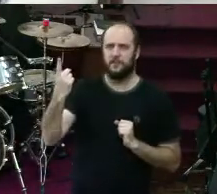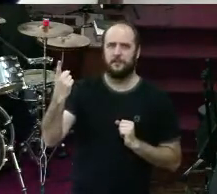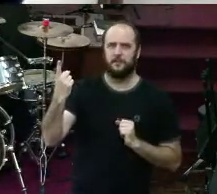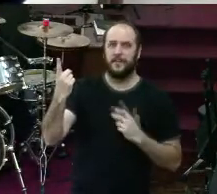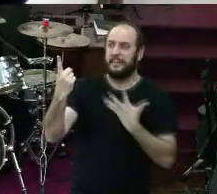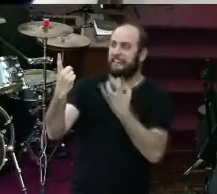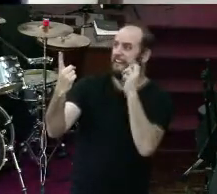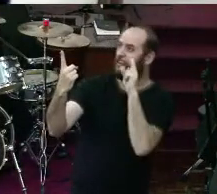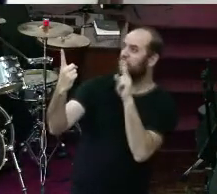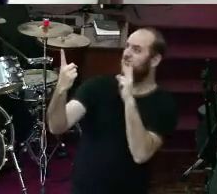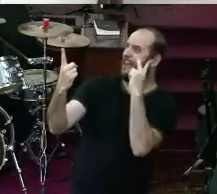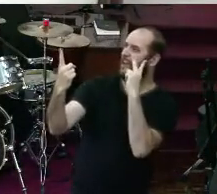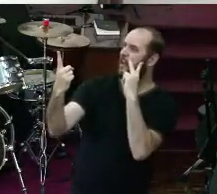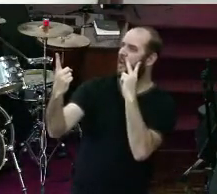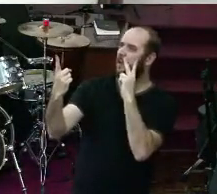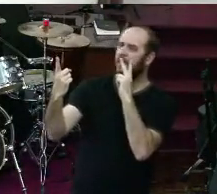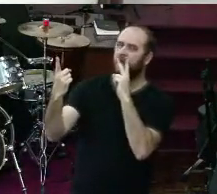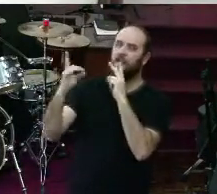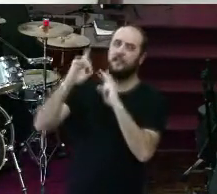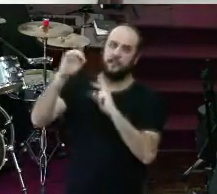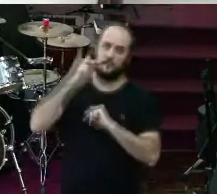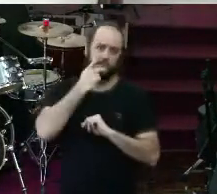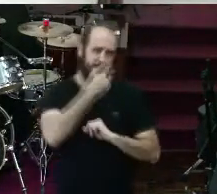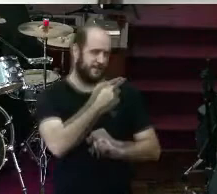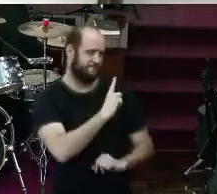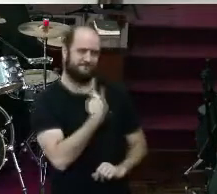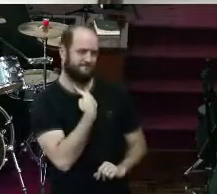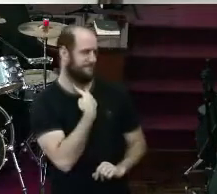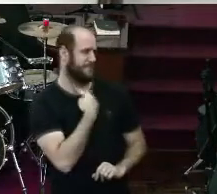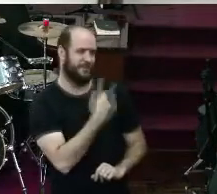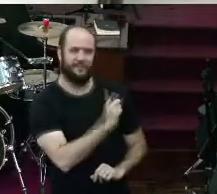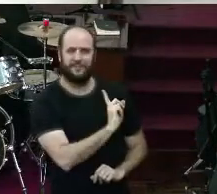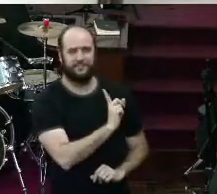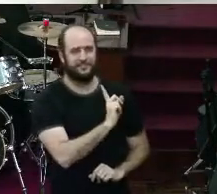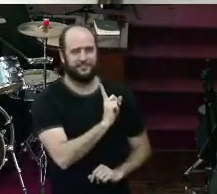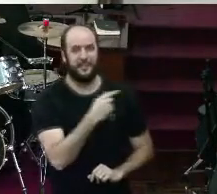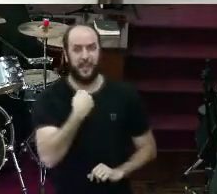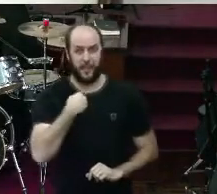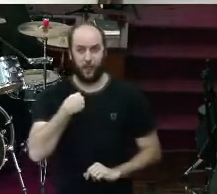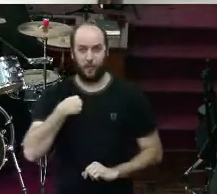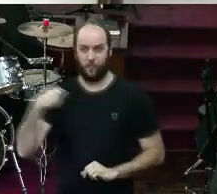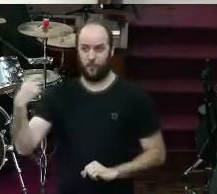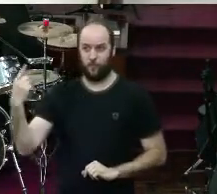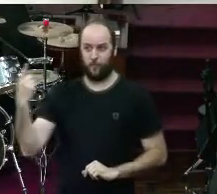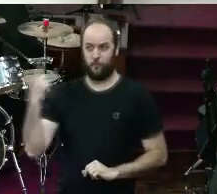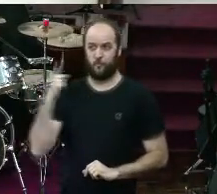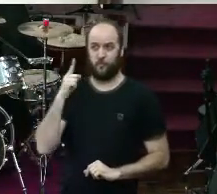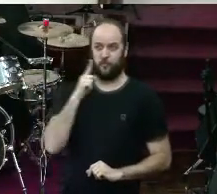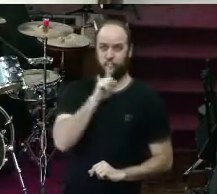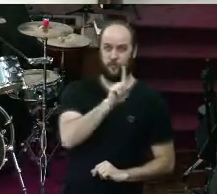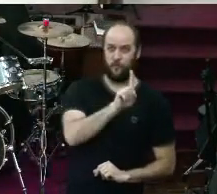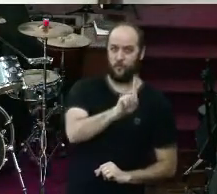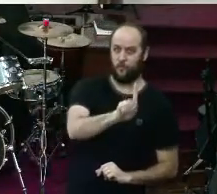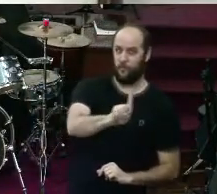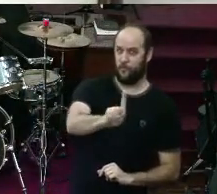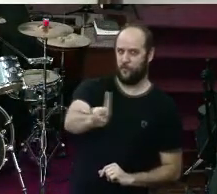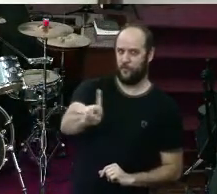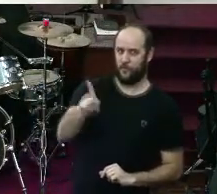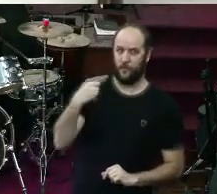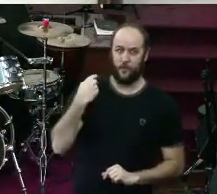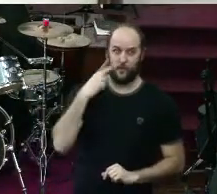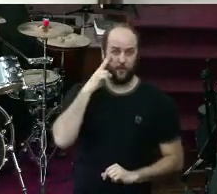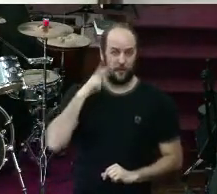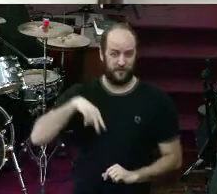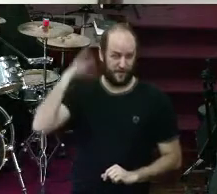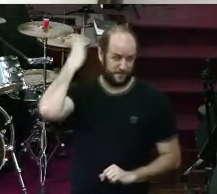Moisés, eu vou te colocar aqui atrás da penha, desta rocha, e vou passar pelas costas, você me verá pelas costas. Mas isso